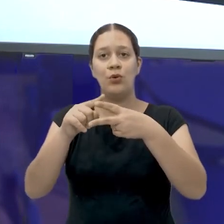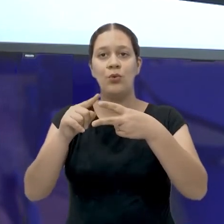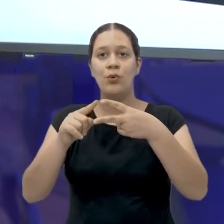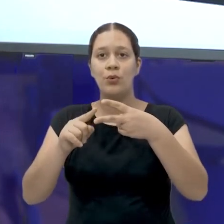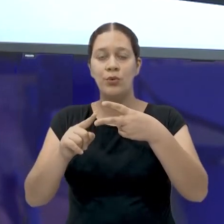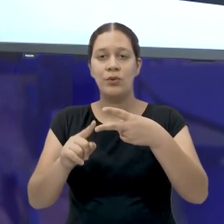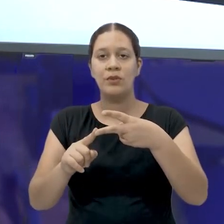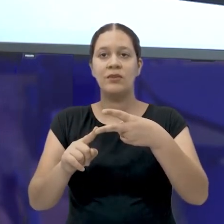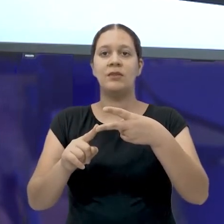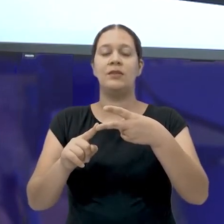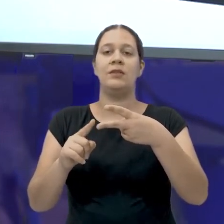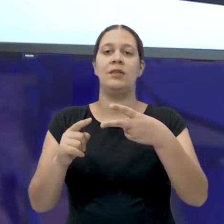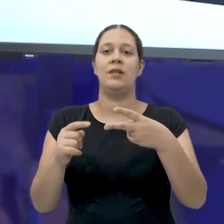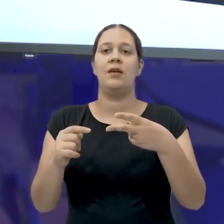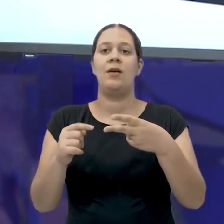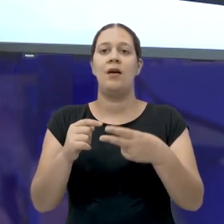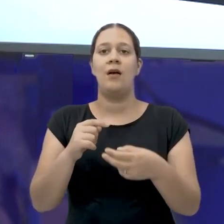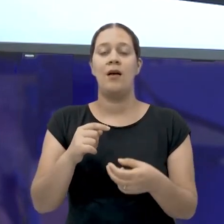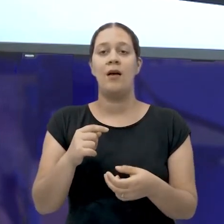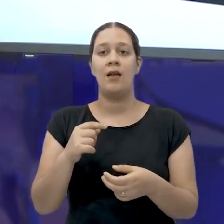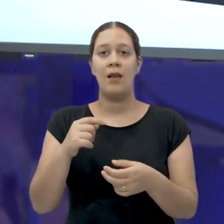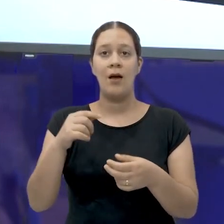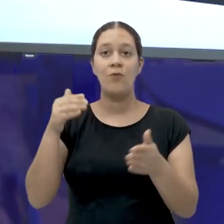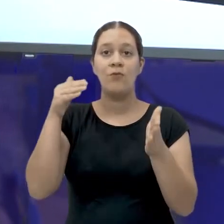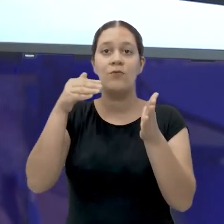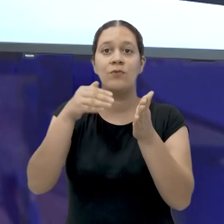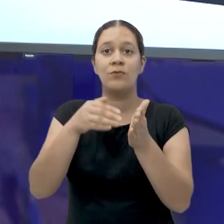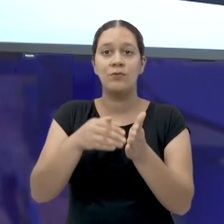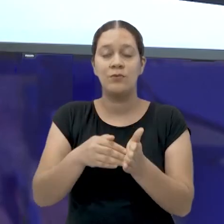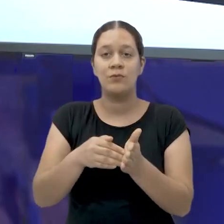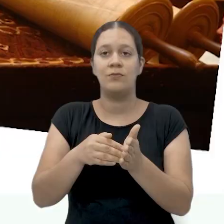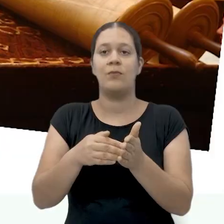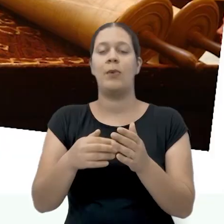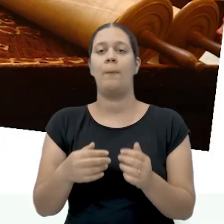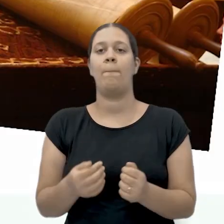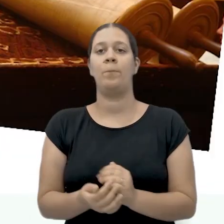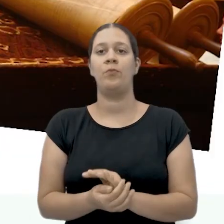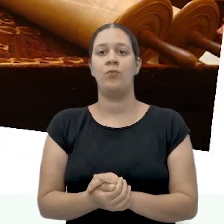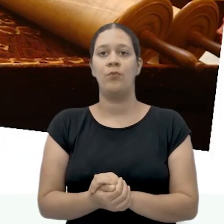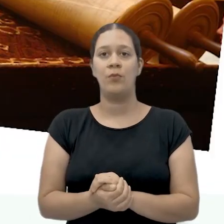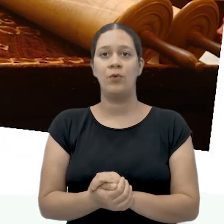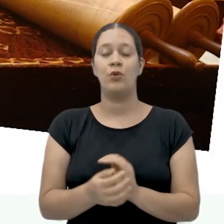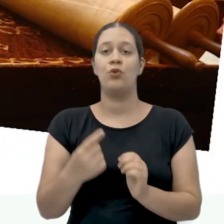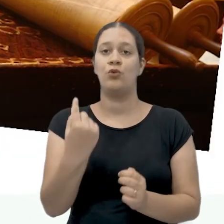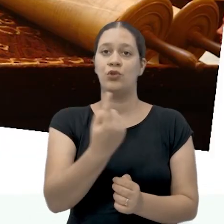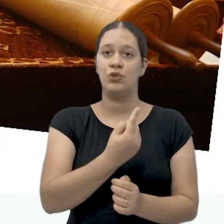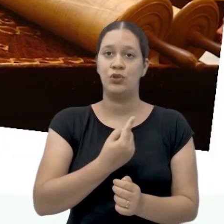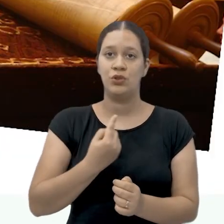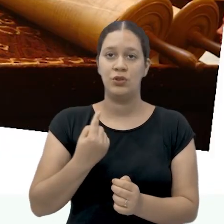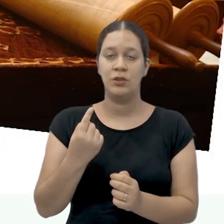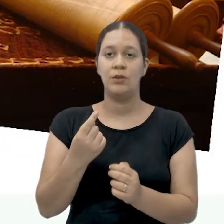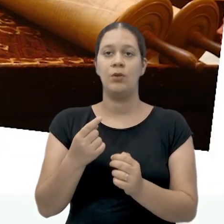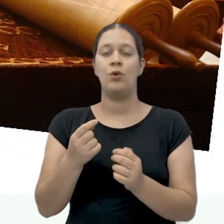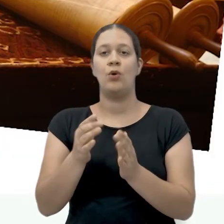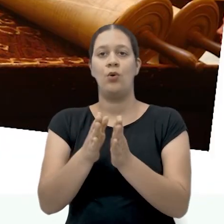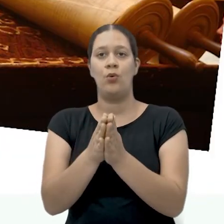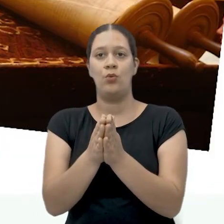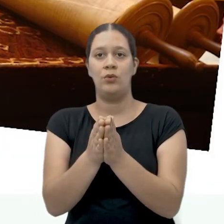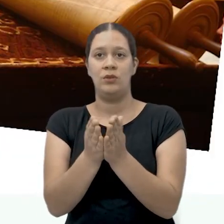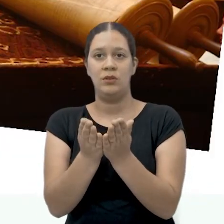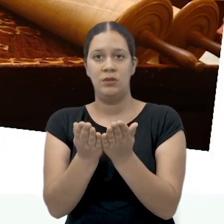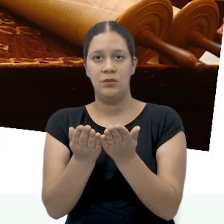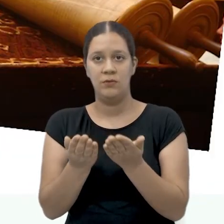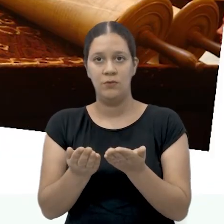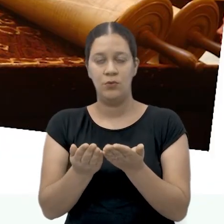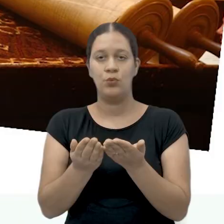nós vimos na nossa última aula. Nós temos, portanto, o Alcorão, muito caro